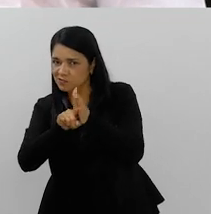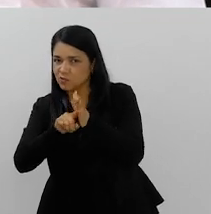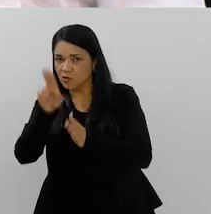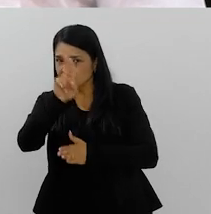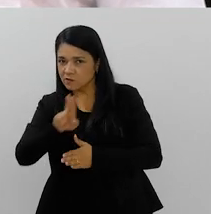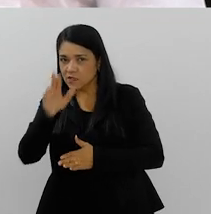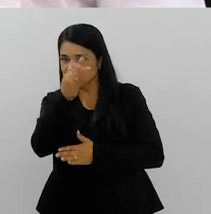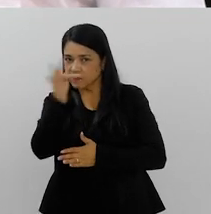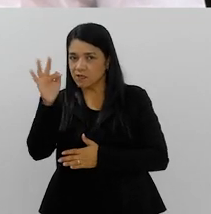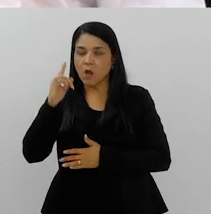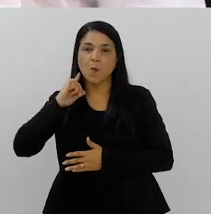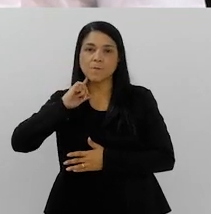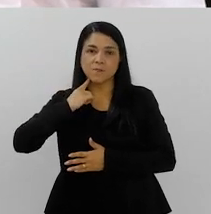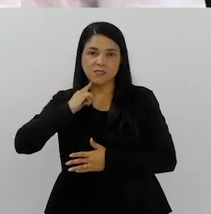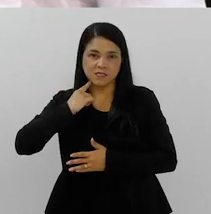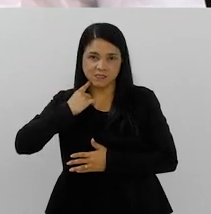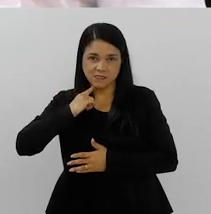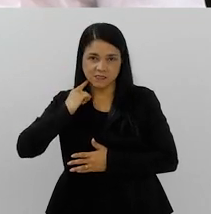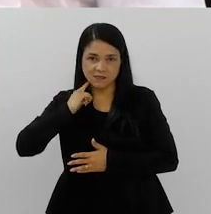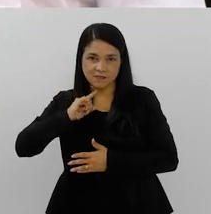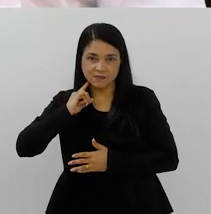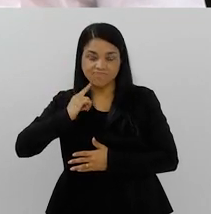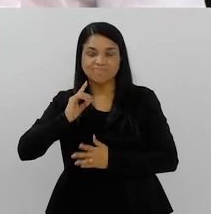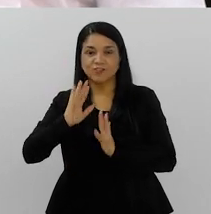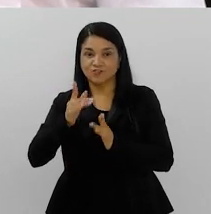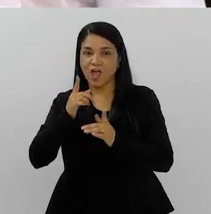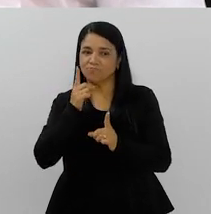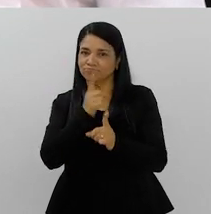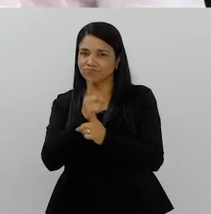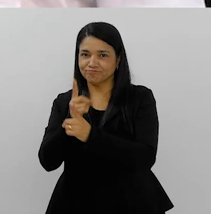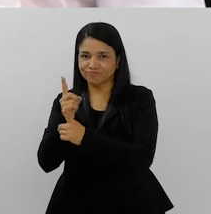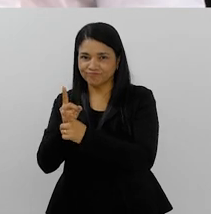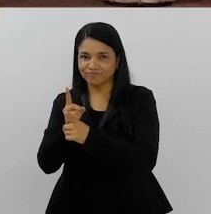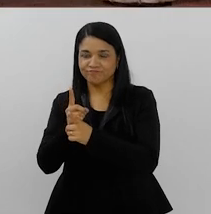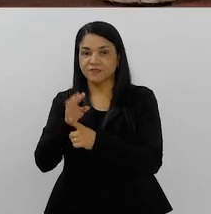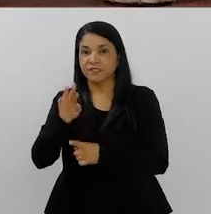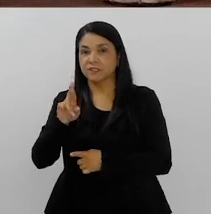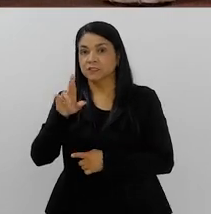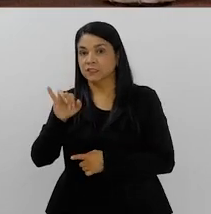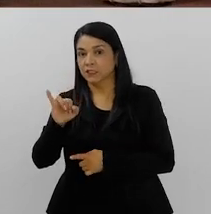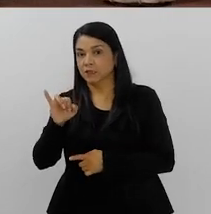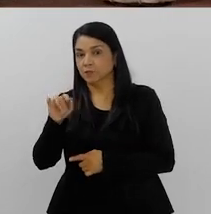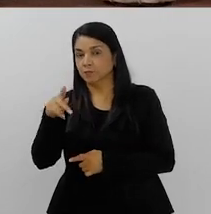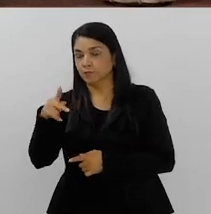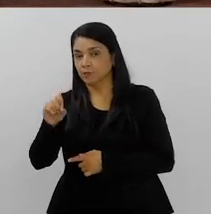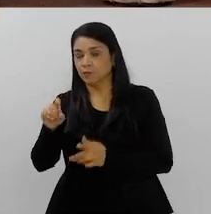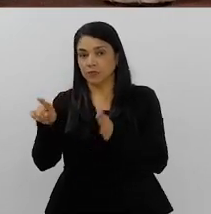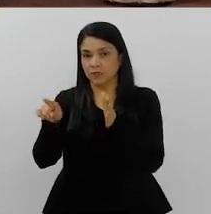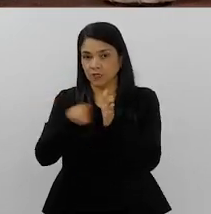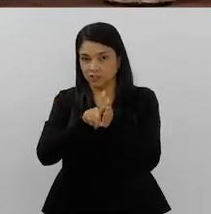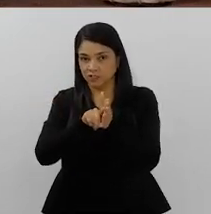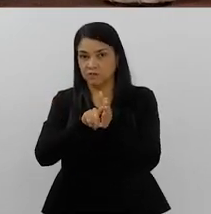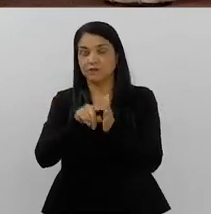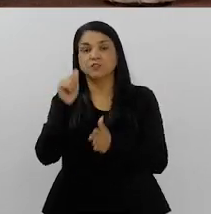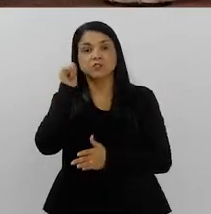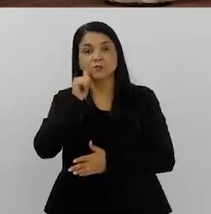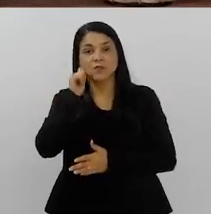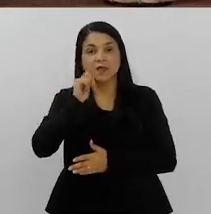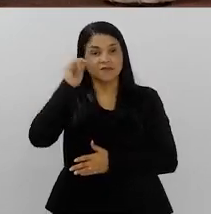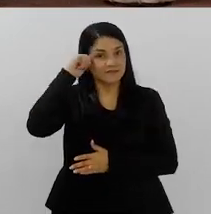pesquisas da Universidade Federal em Minas com essa conotação do tripo negativo com maior incidência em